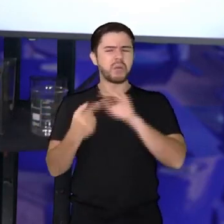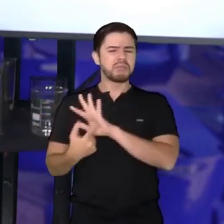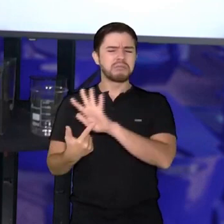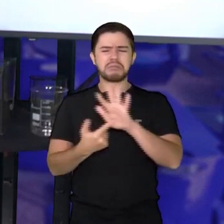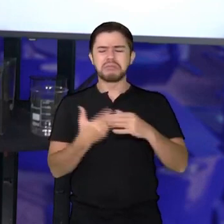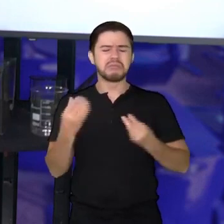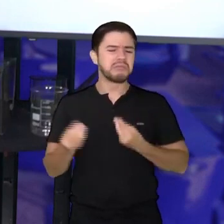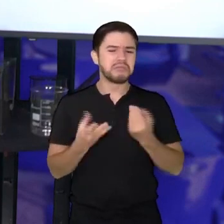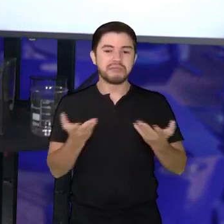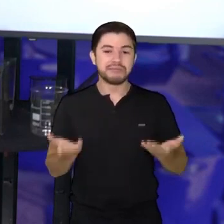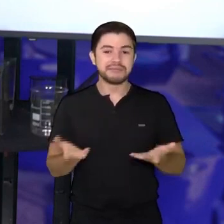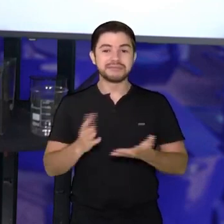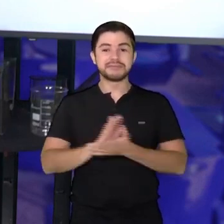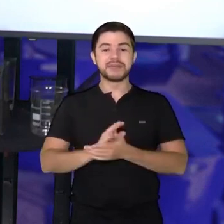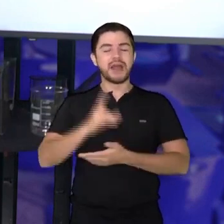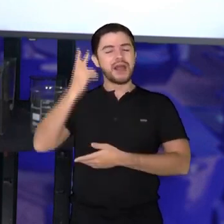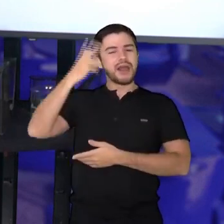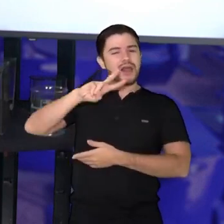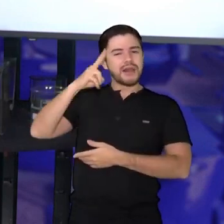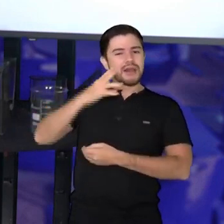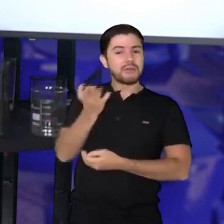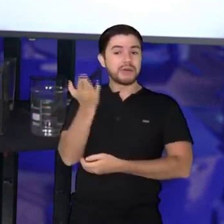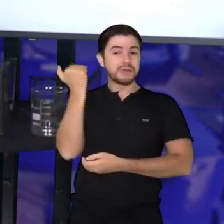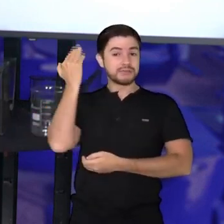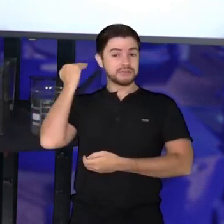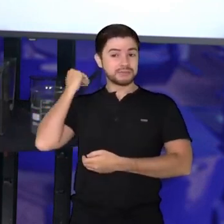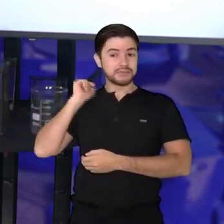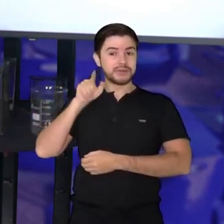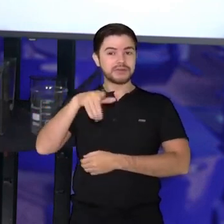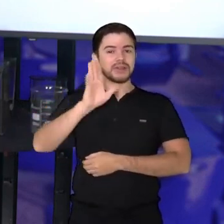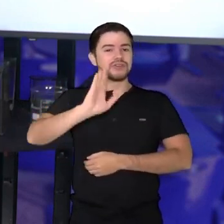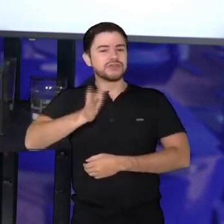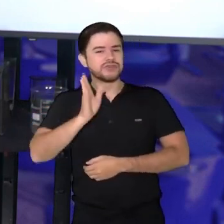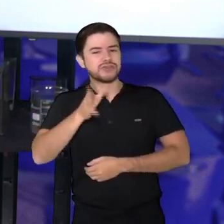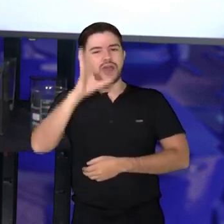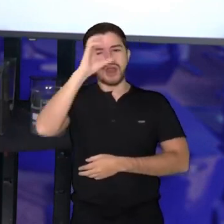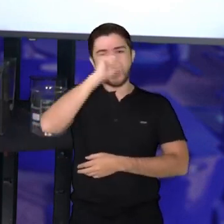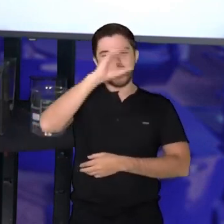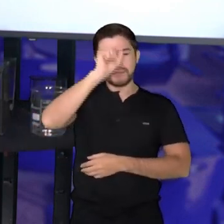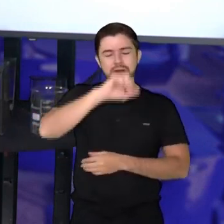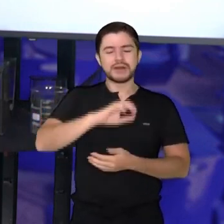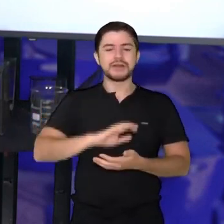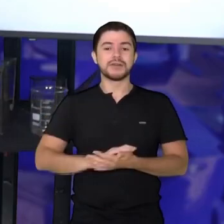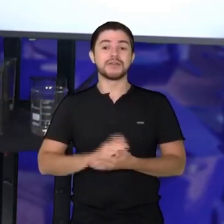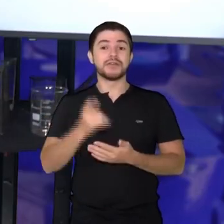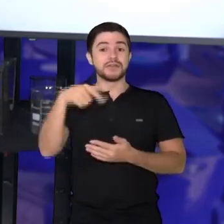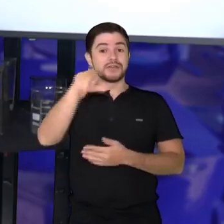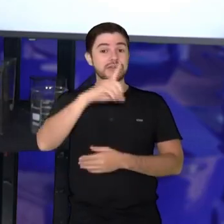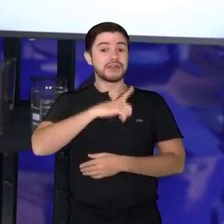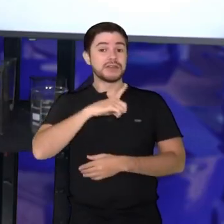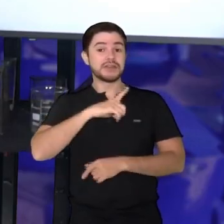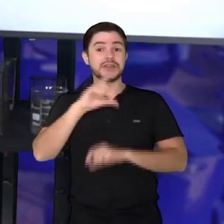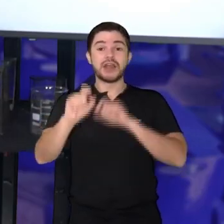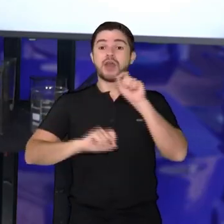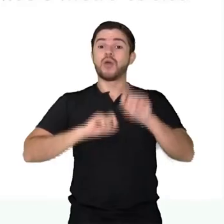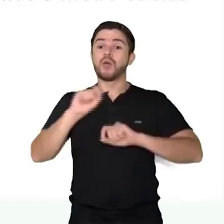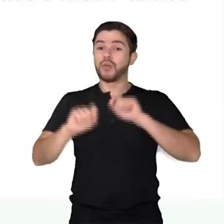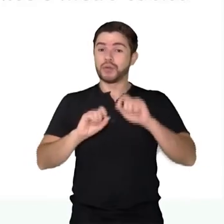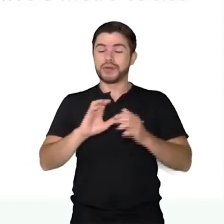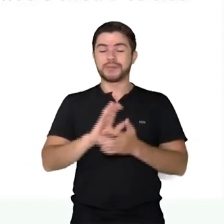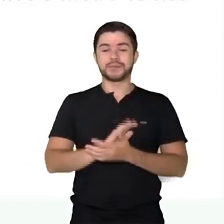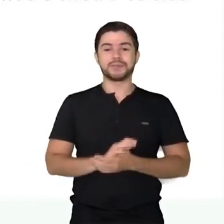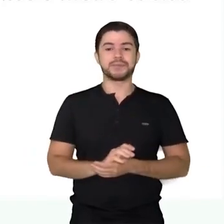cúbico? Relembrando um pouquinho do que vocês já aprenderam em aulas anteriores, vocês têm a seguinte